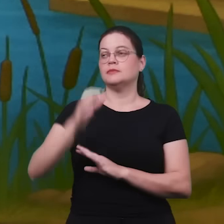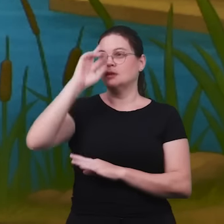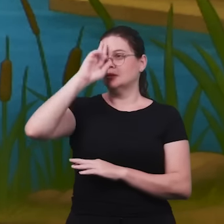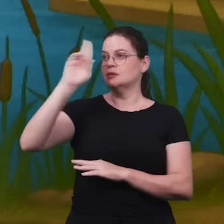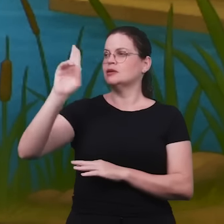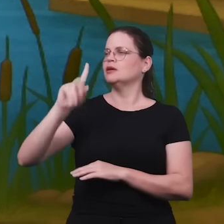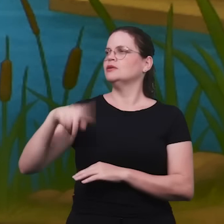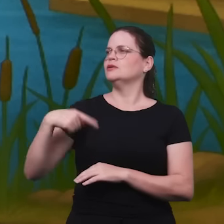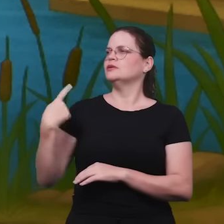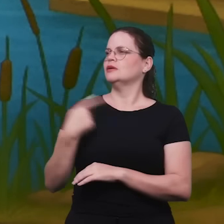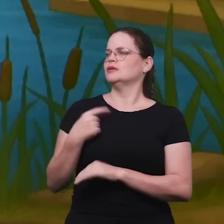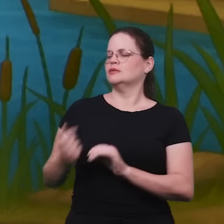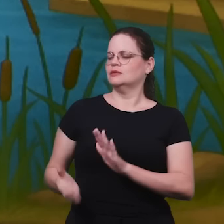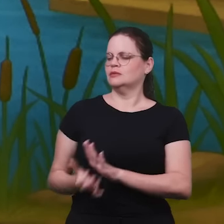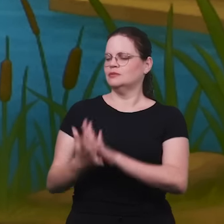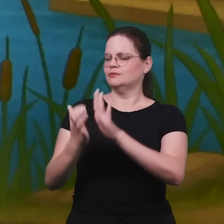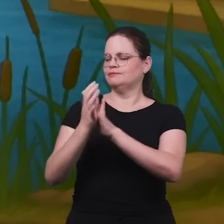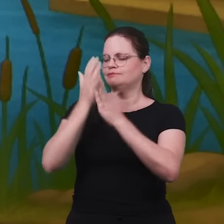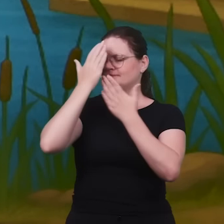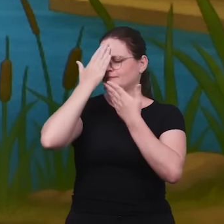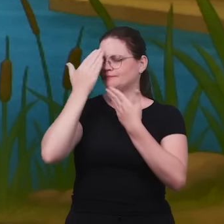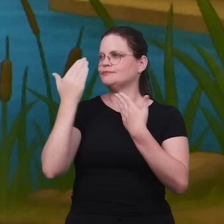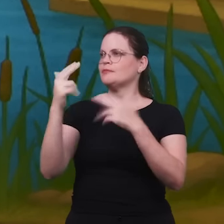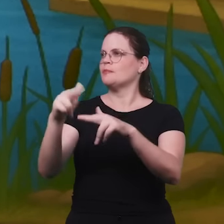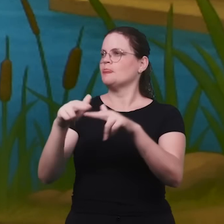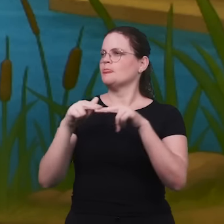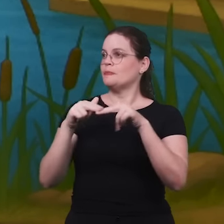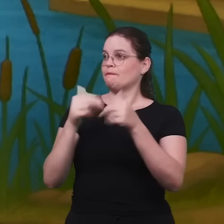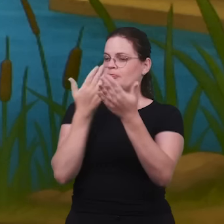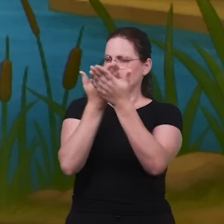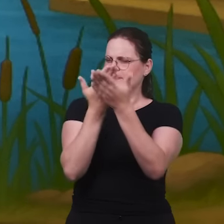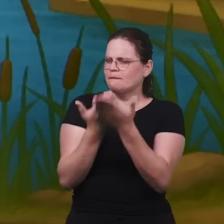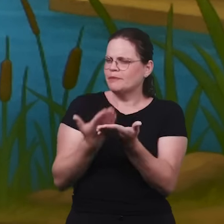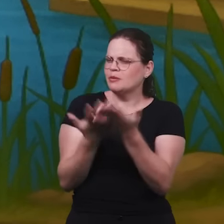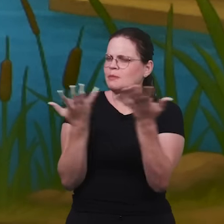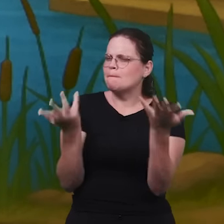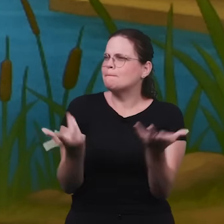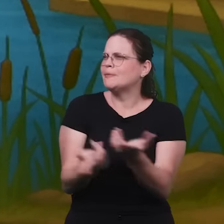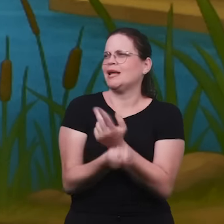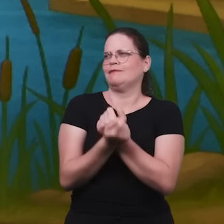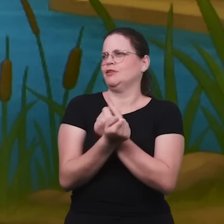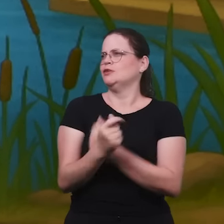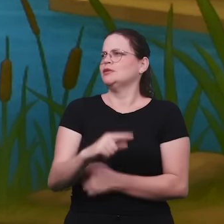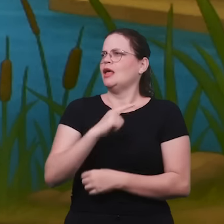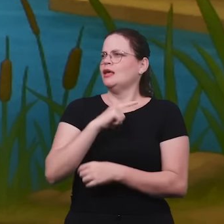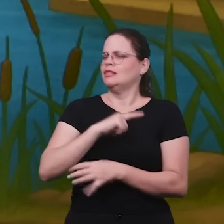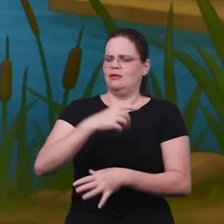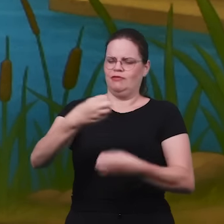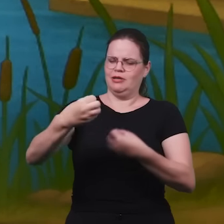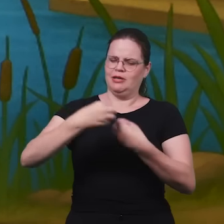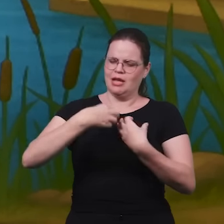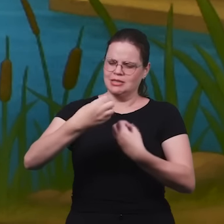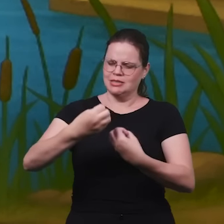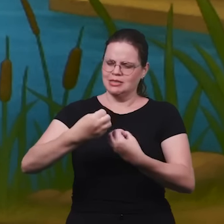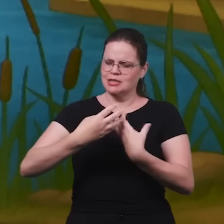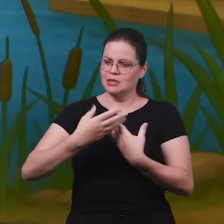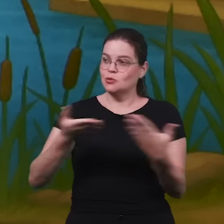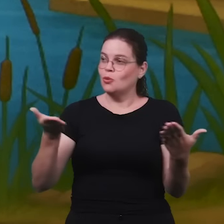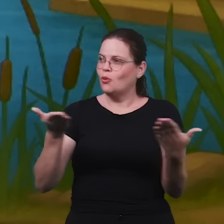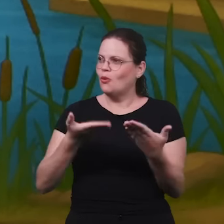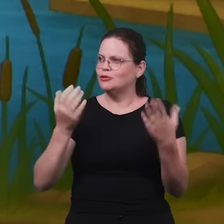louvamos, Senhor, te bendizemos por este seminário realizado, pelo ensino da Tua